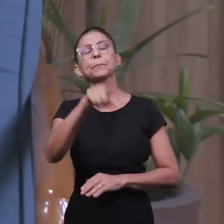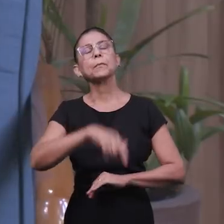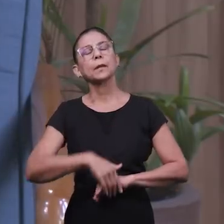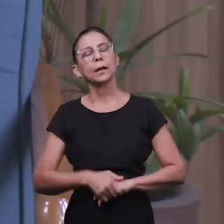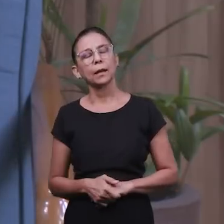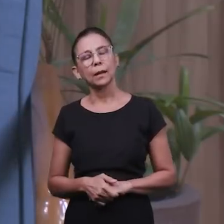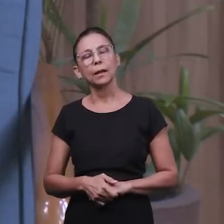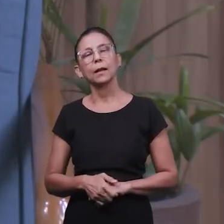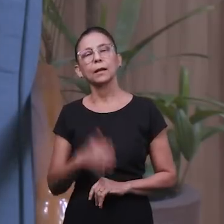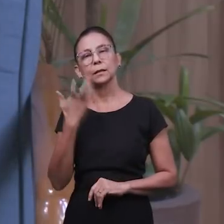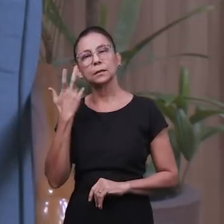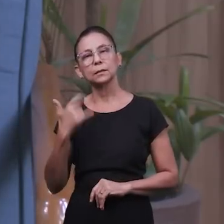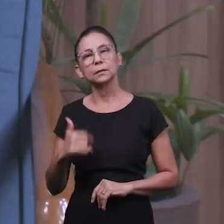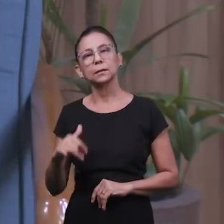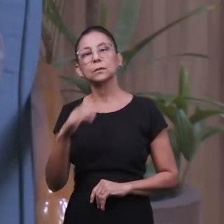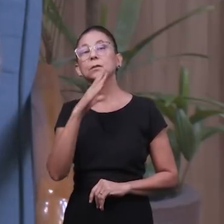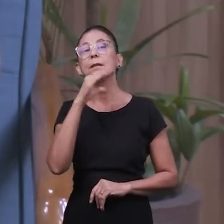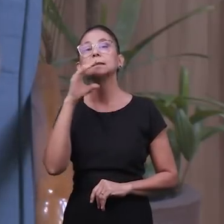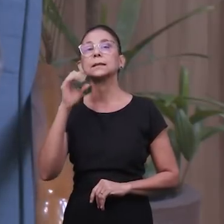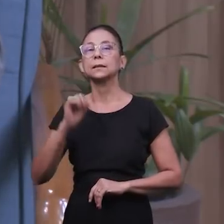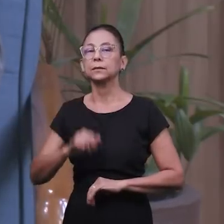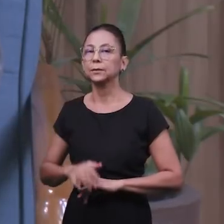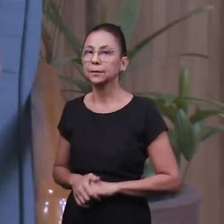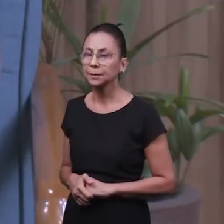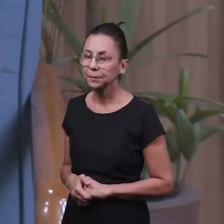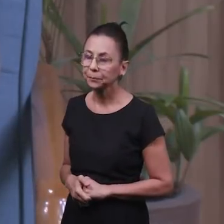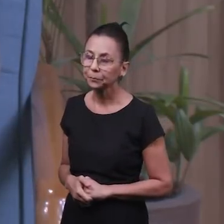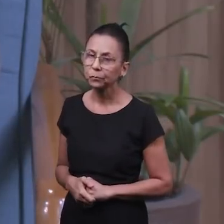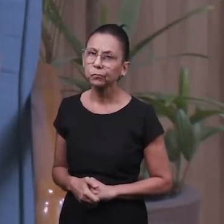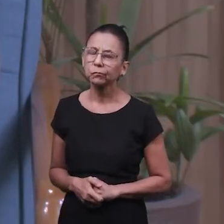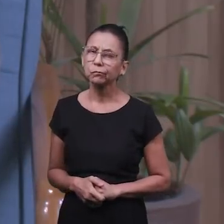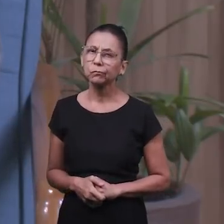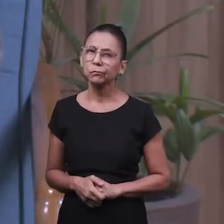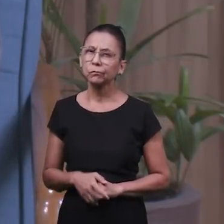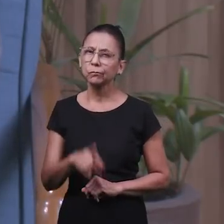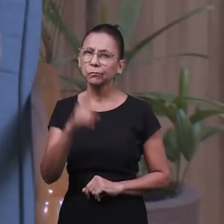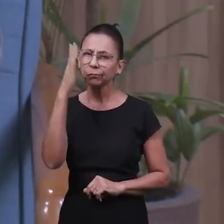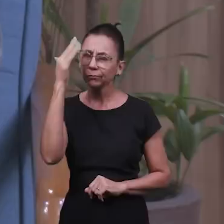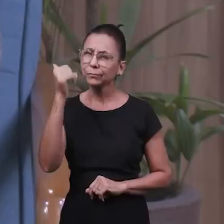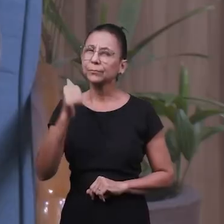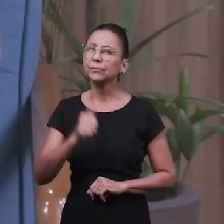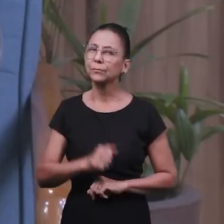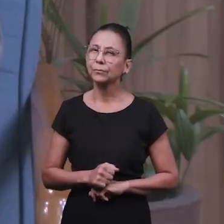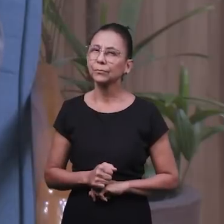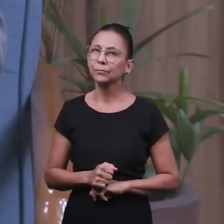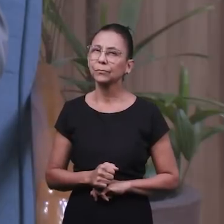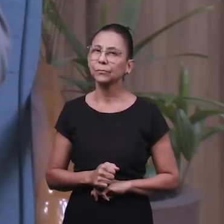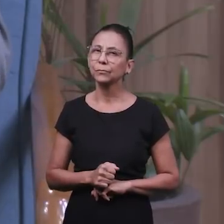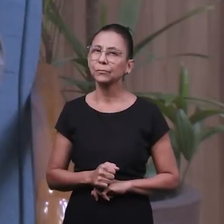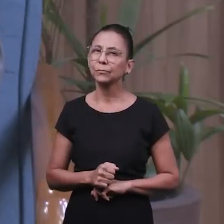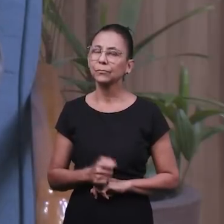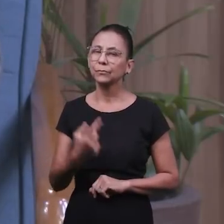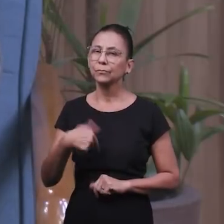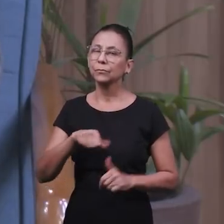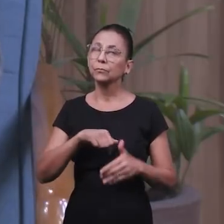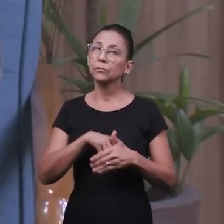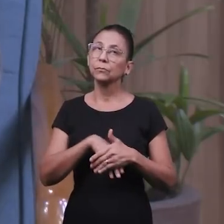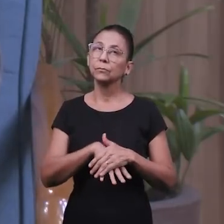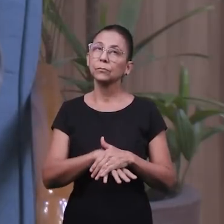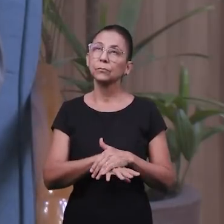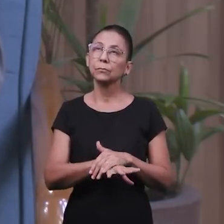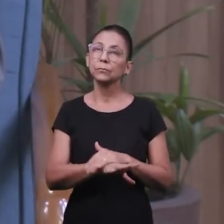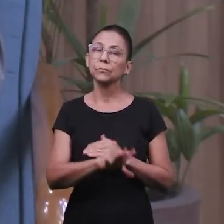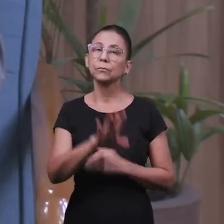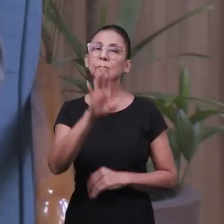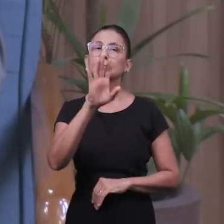para vocês, crianças, intermediários e adolescentes. Você sabia que nós nos acostumamos com o